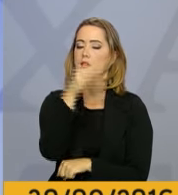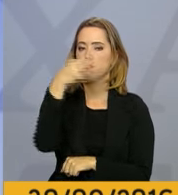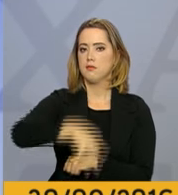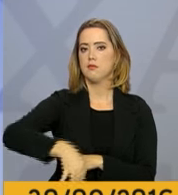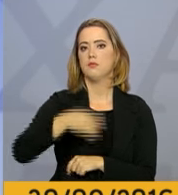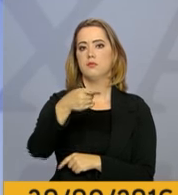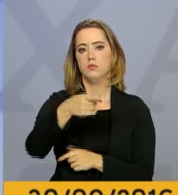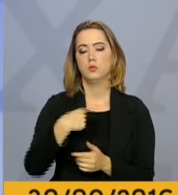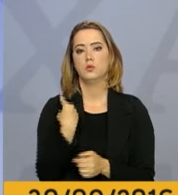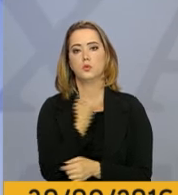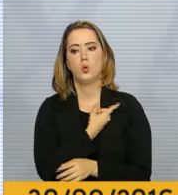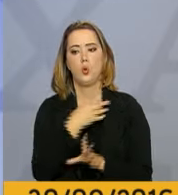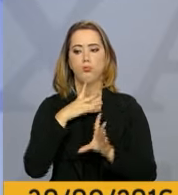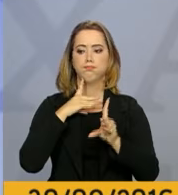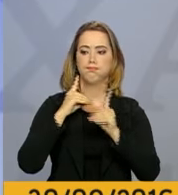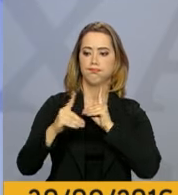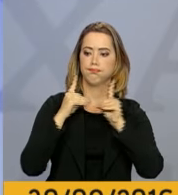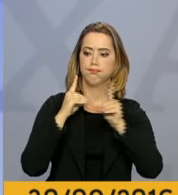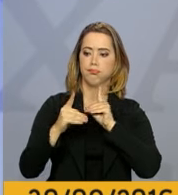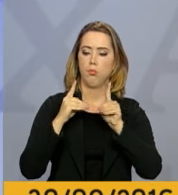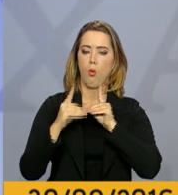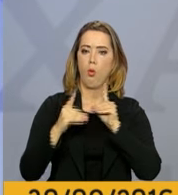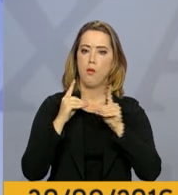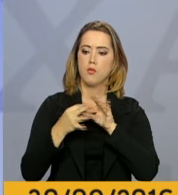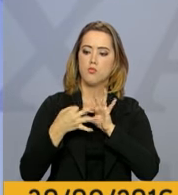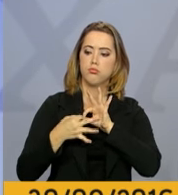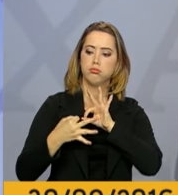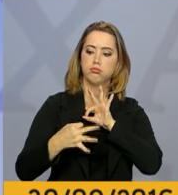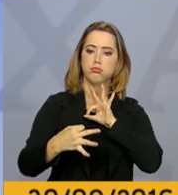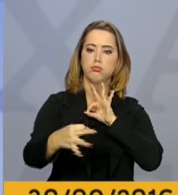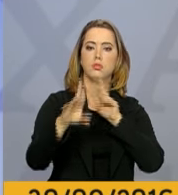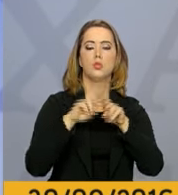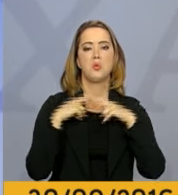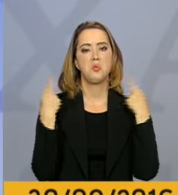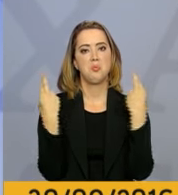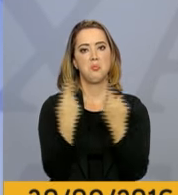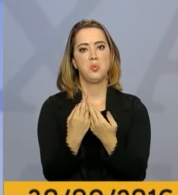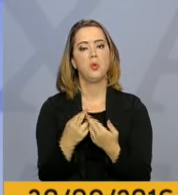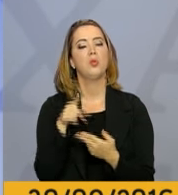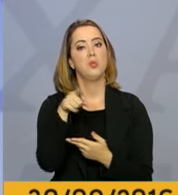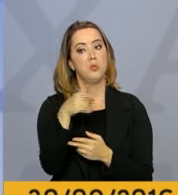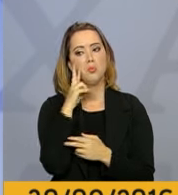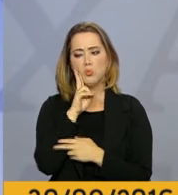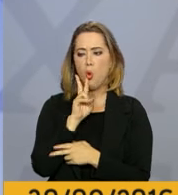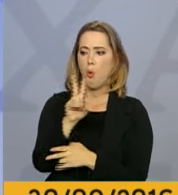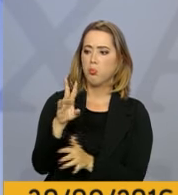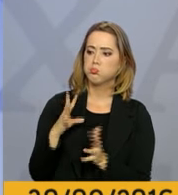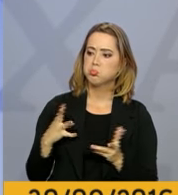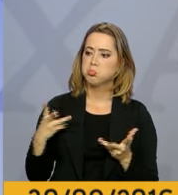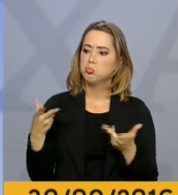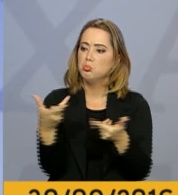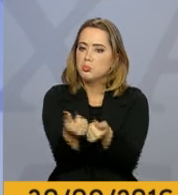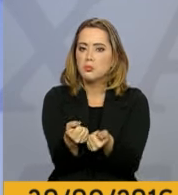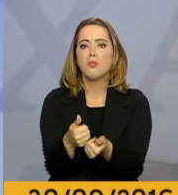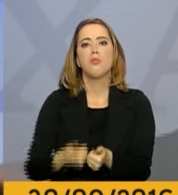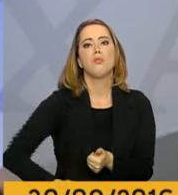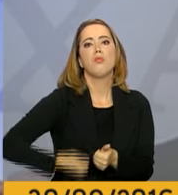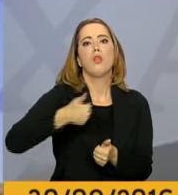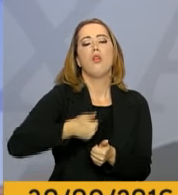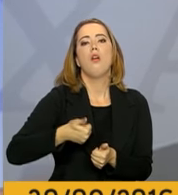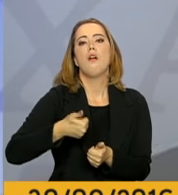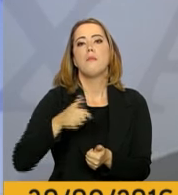diretores, nós tivemos uma longa reunião, e eu pude verificar a excelência dessas indicações, razão pela qual a